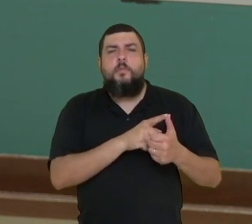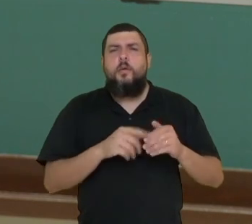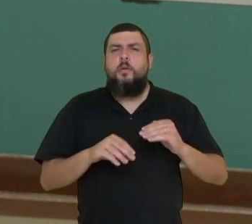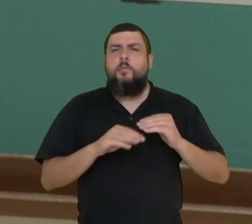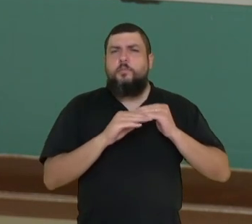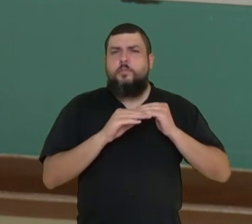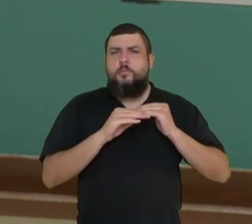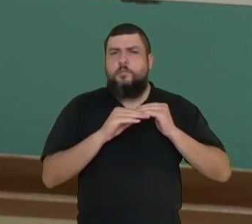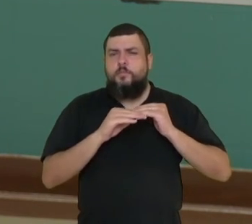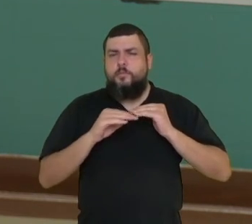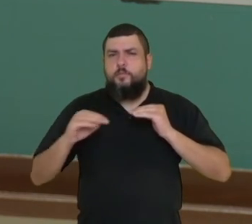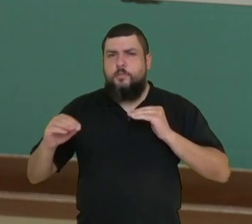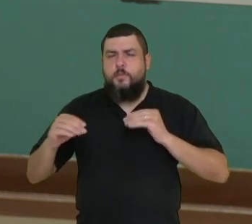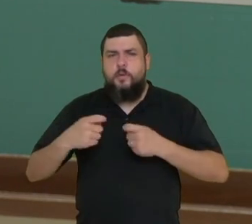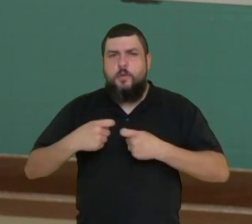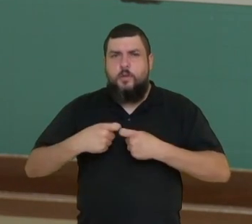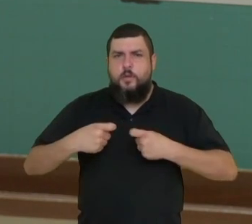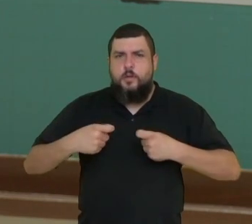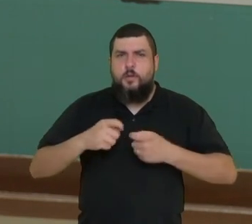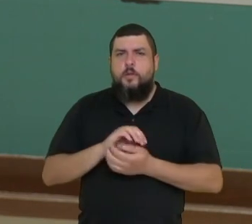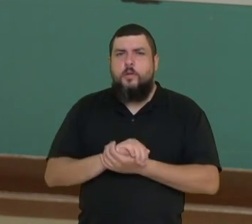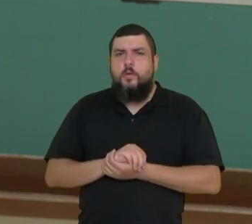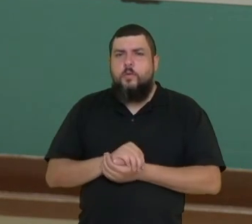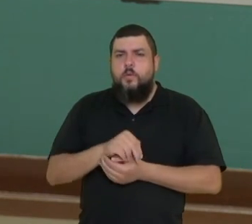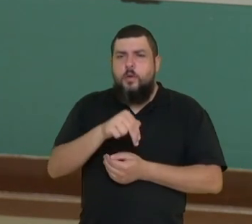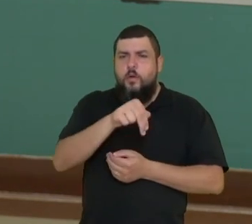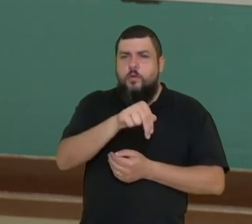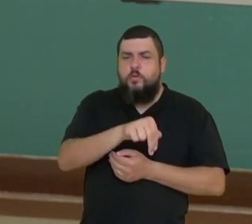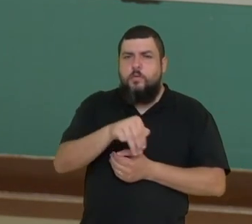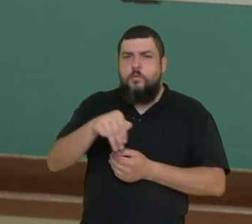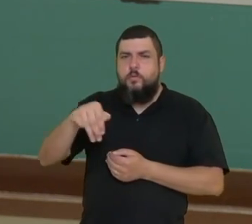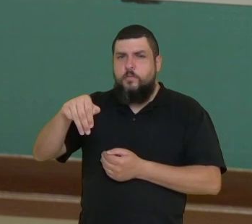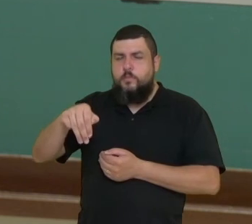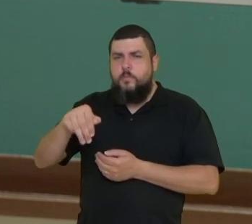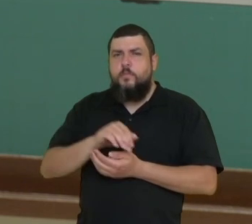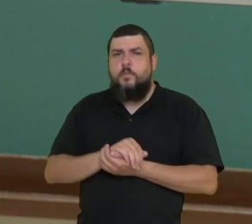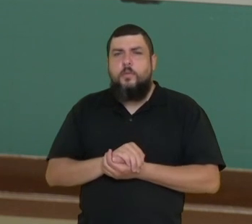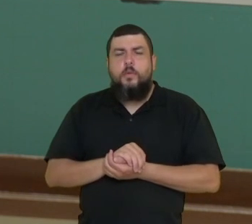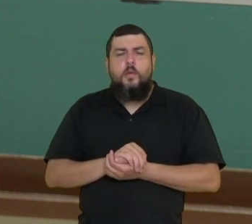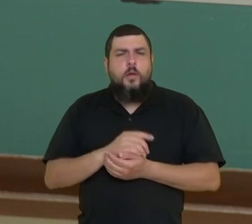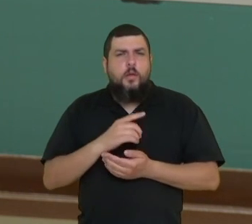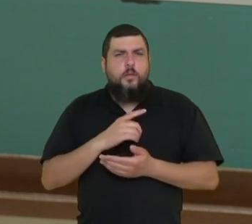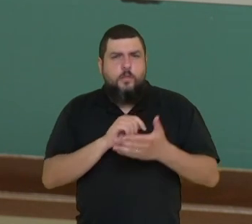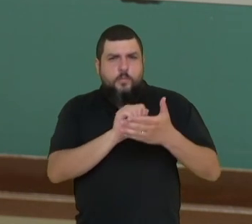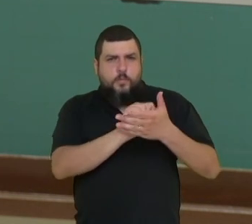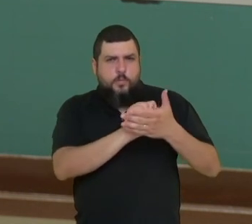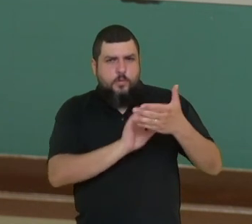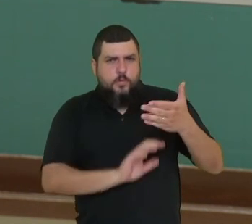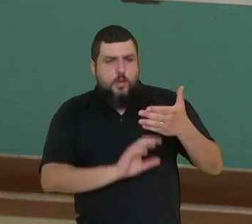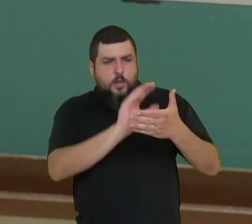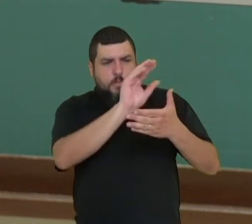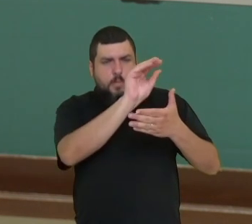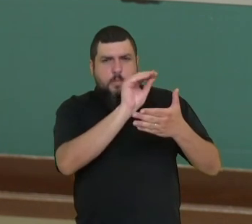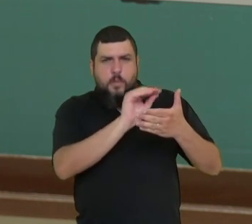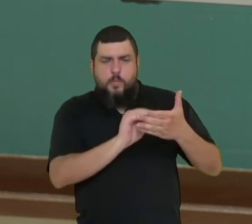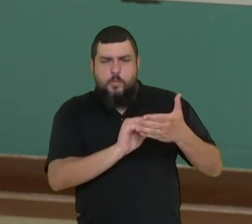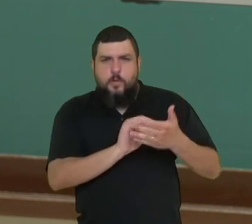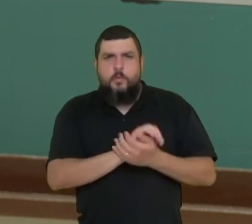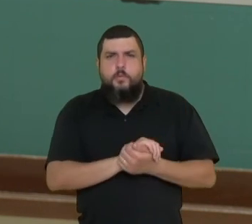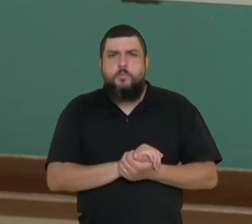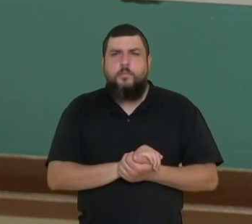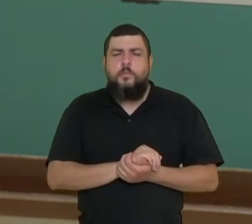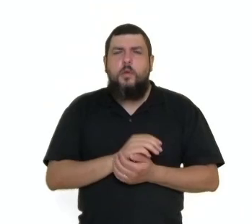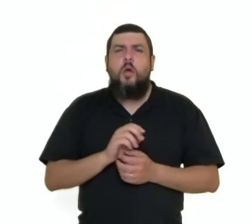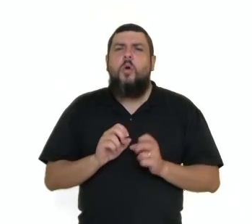por metro, né? Porque é a unidade oficialzinha. O que eu vou fazer? Queridos, tira os dados. Eu sei de uma coisa. Eu sei que a mola, na sua